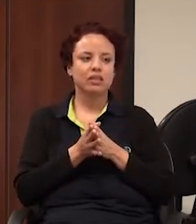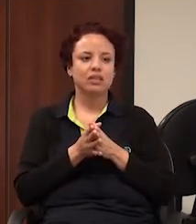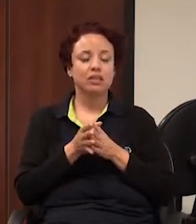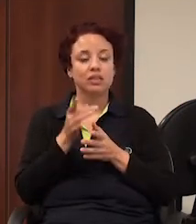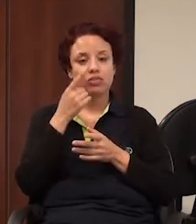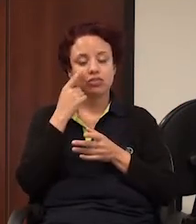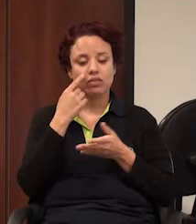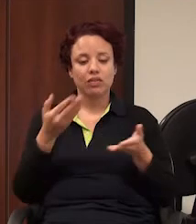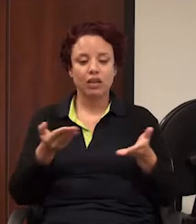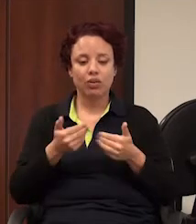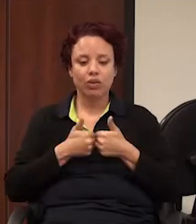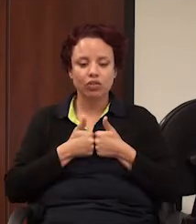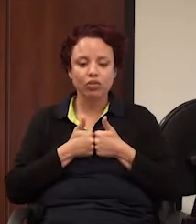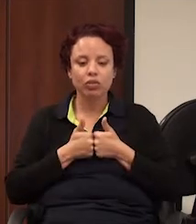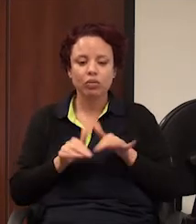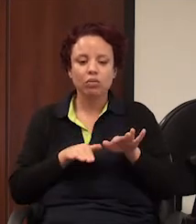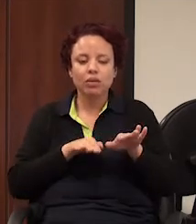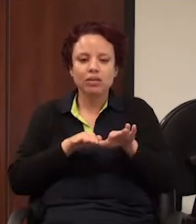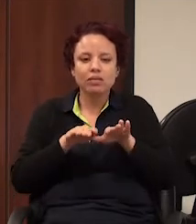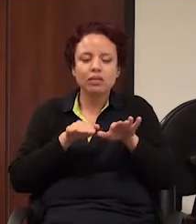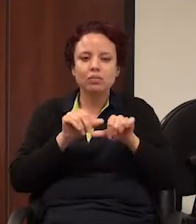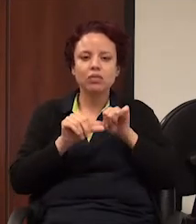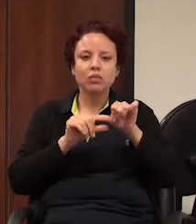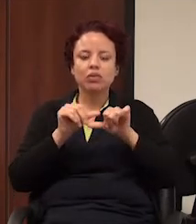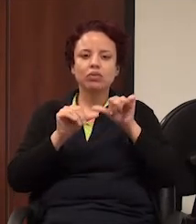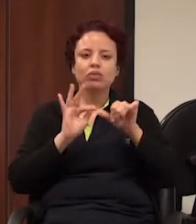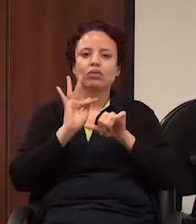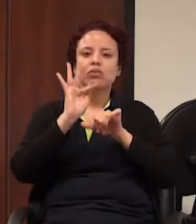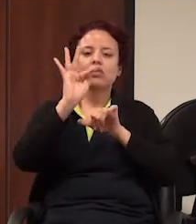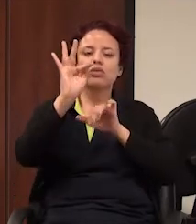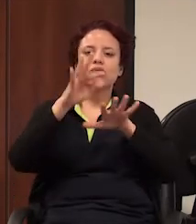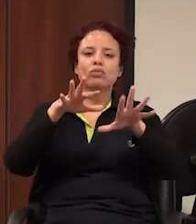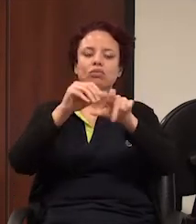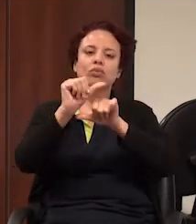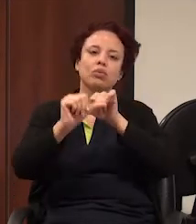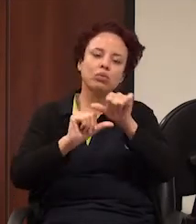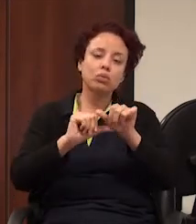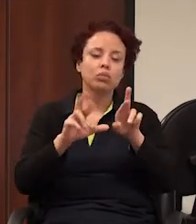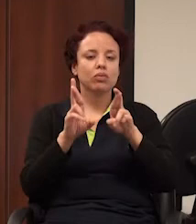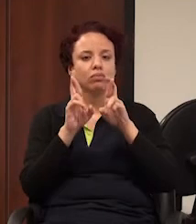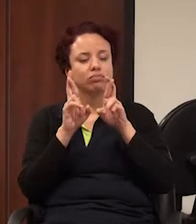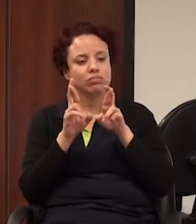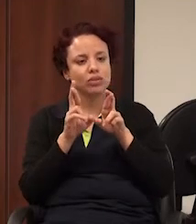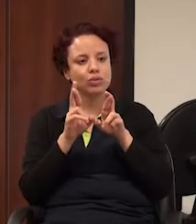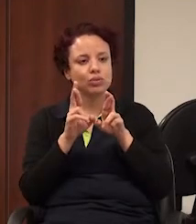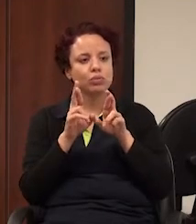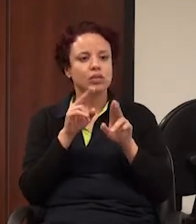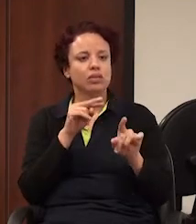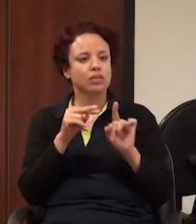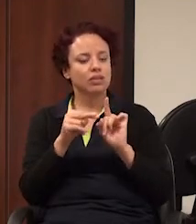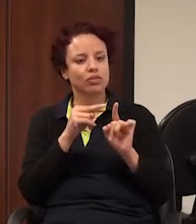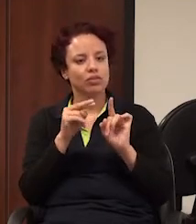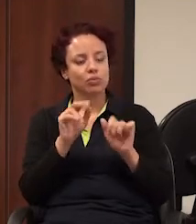sementes de agora, né, darão bons frutos para o futuro, que talvez, né, numa perspectiva